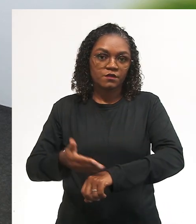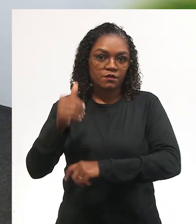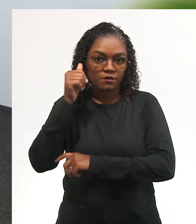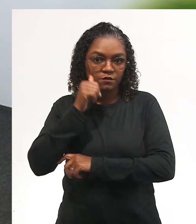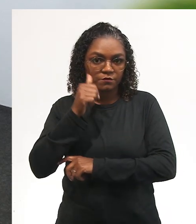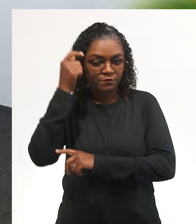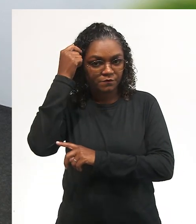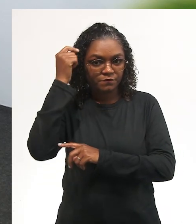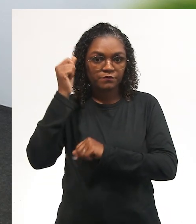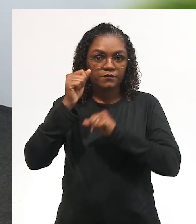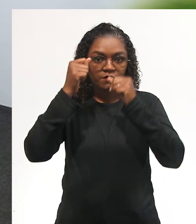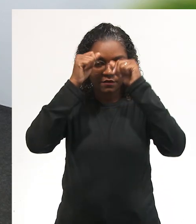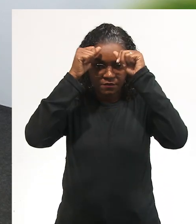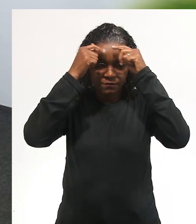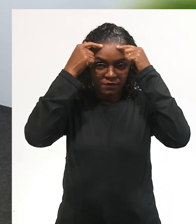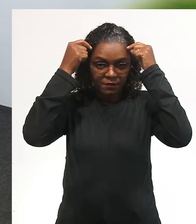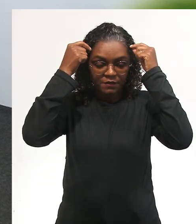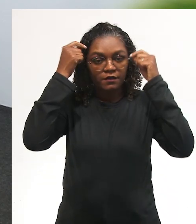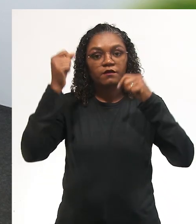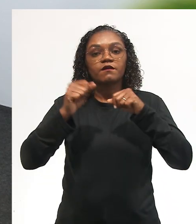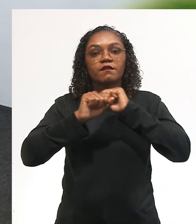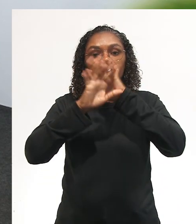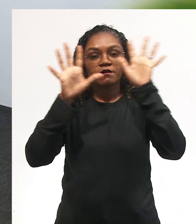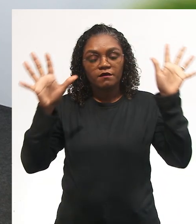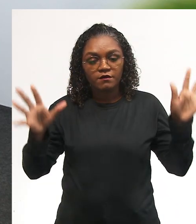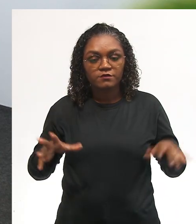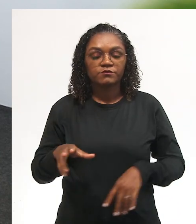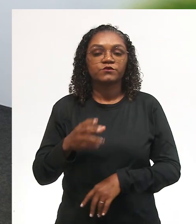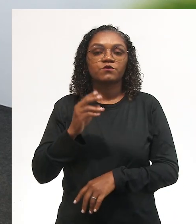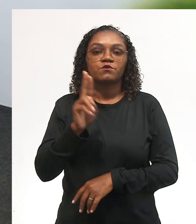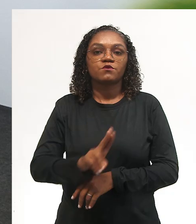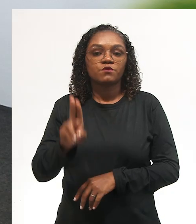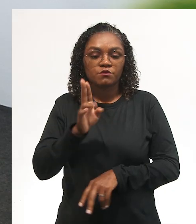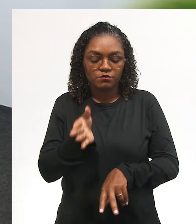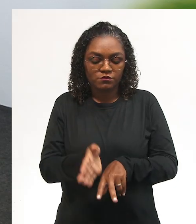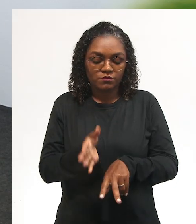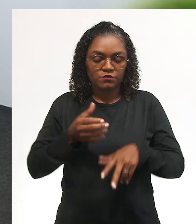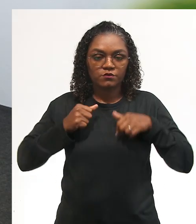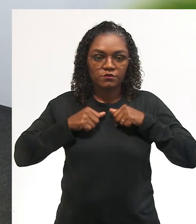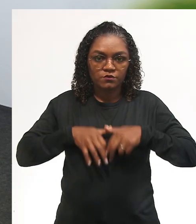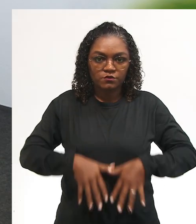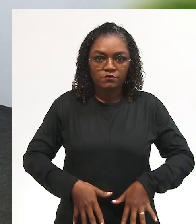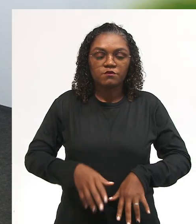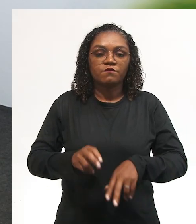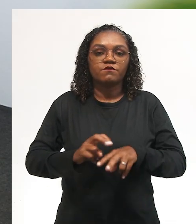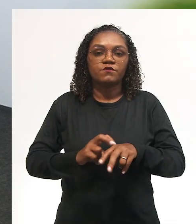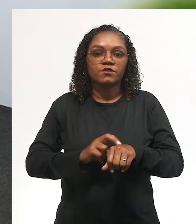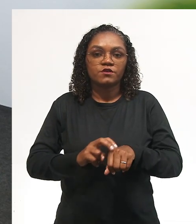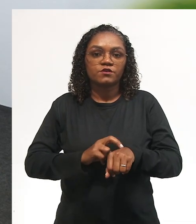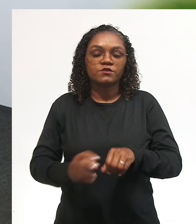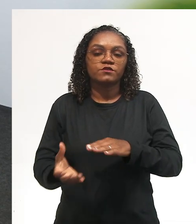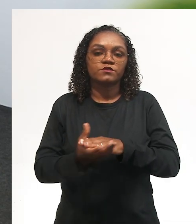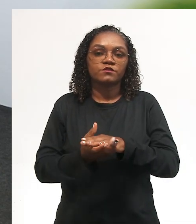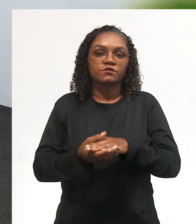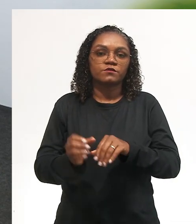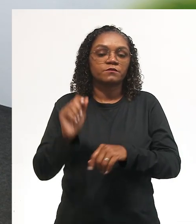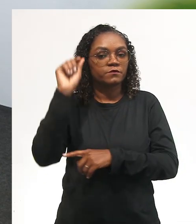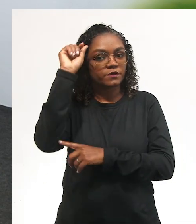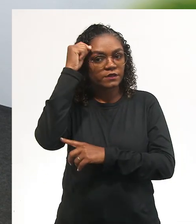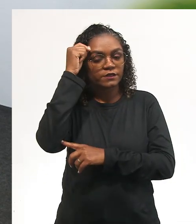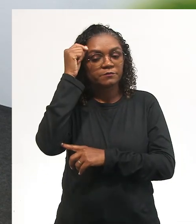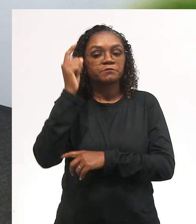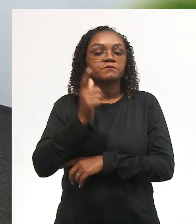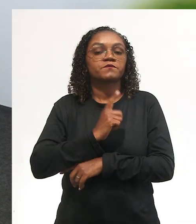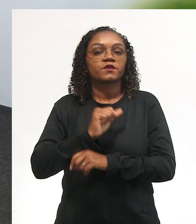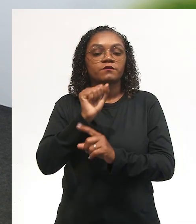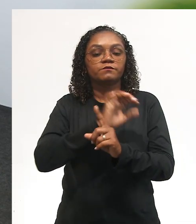mulher branca de cabelos claros, estou trajando um macacão verde musgo e calçando uma sandália preta. Ao